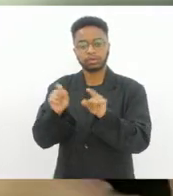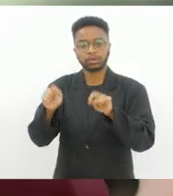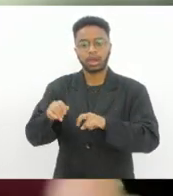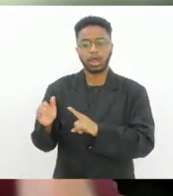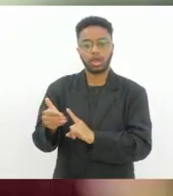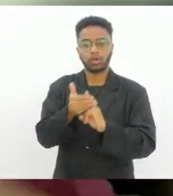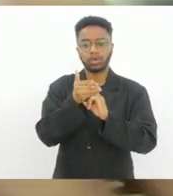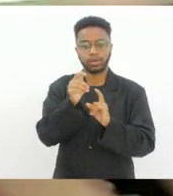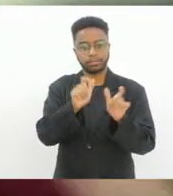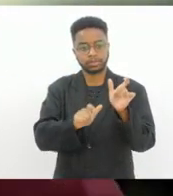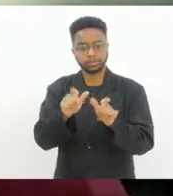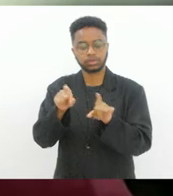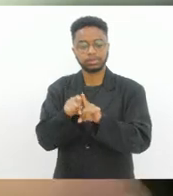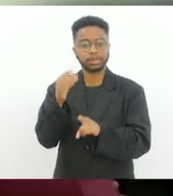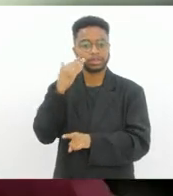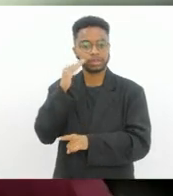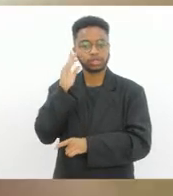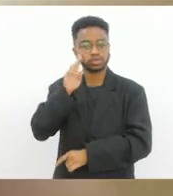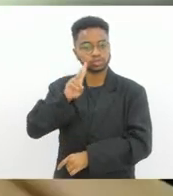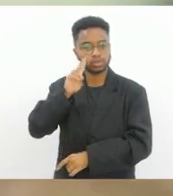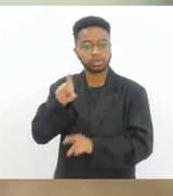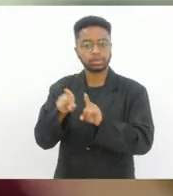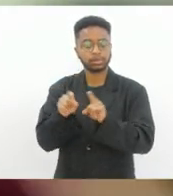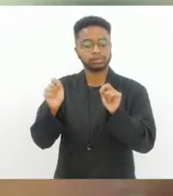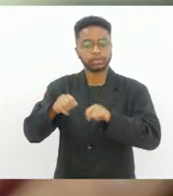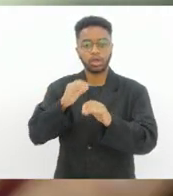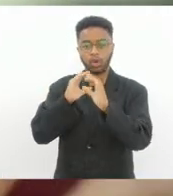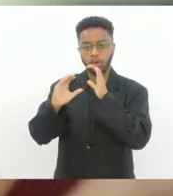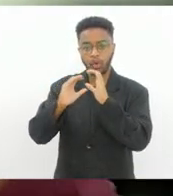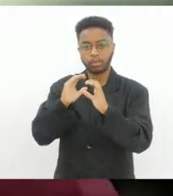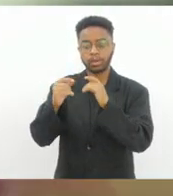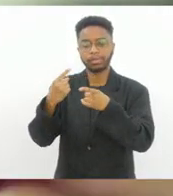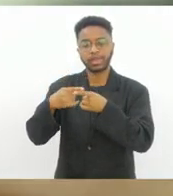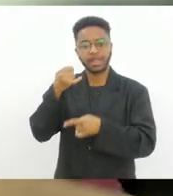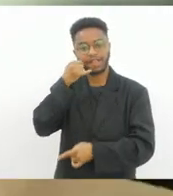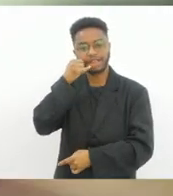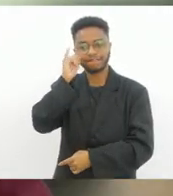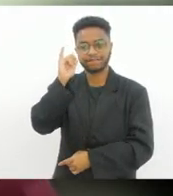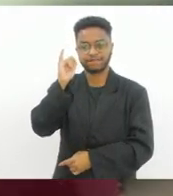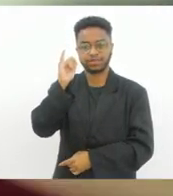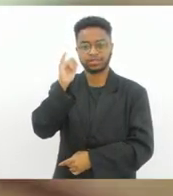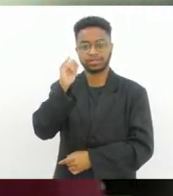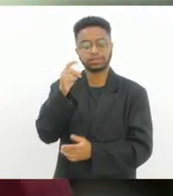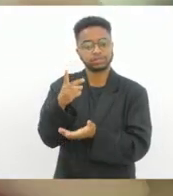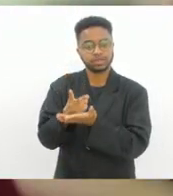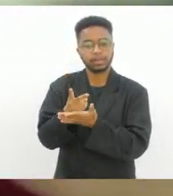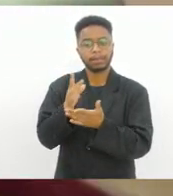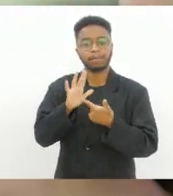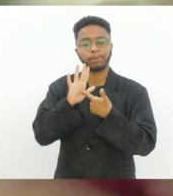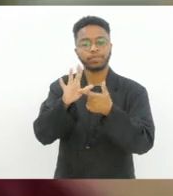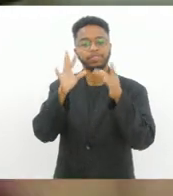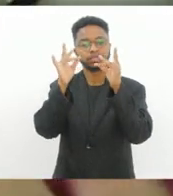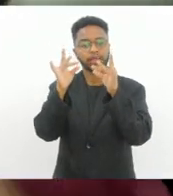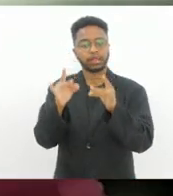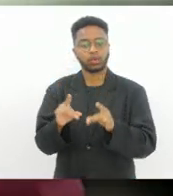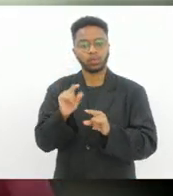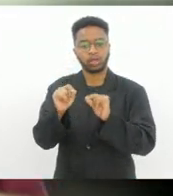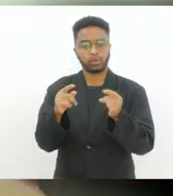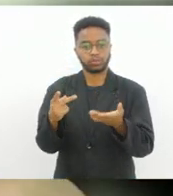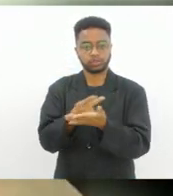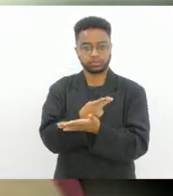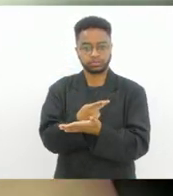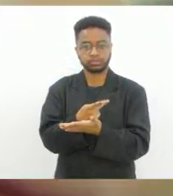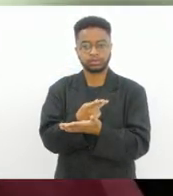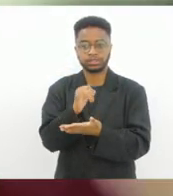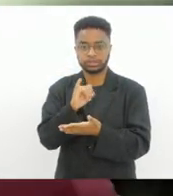vítima, entender essa história e se comunicar para que ela não precise ficar dando todo o tempo os detalhes ali do caso dela,